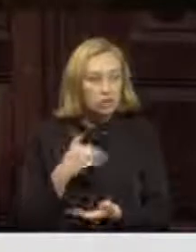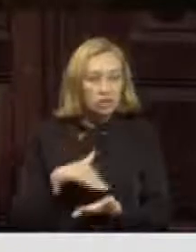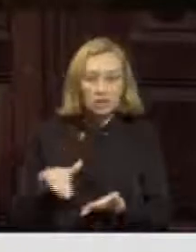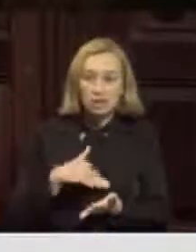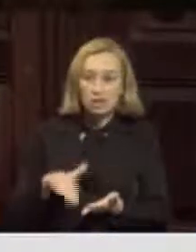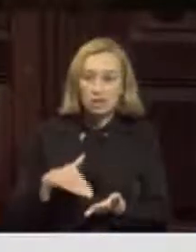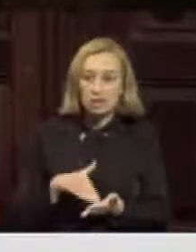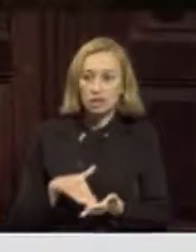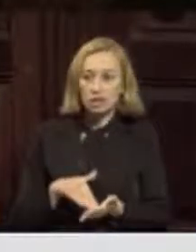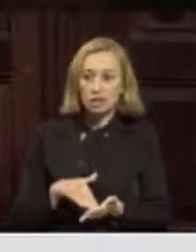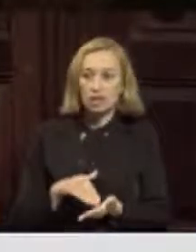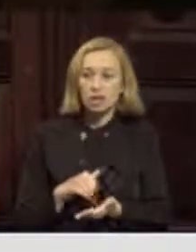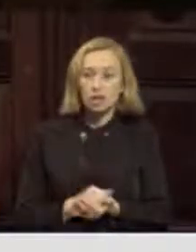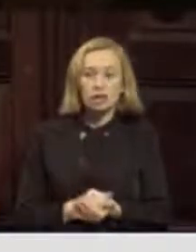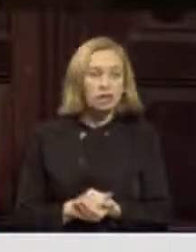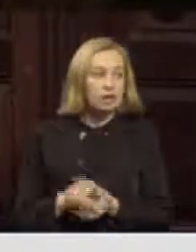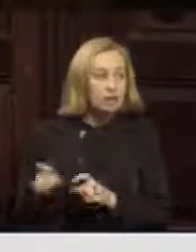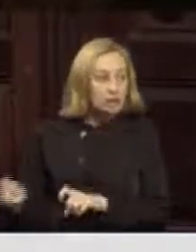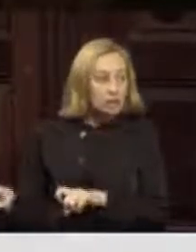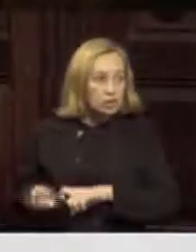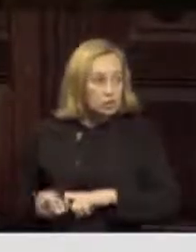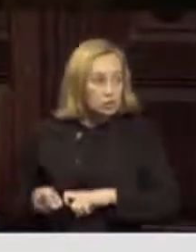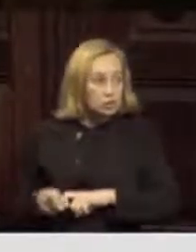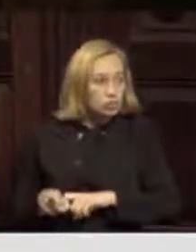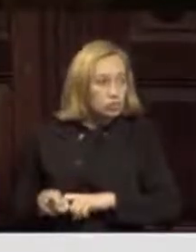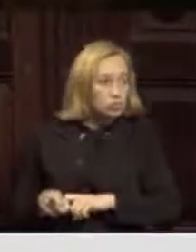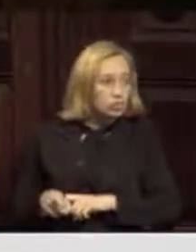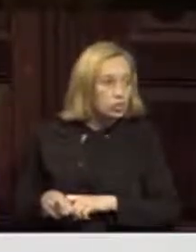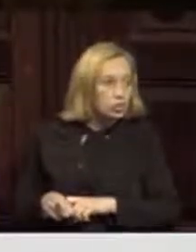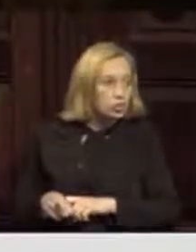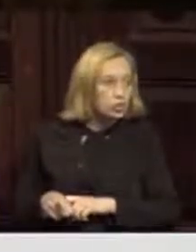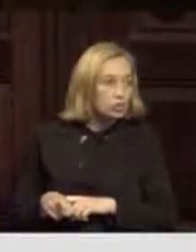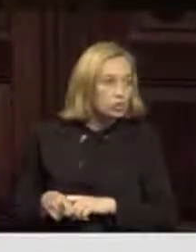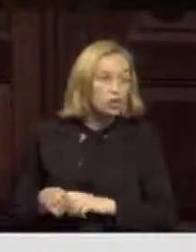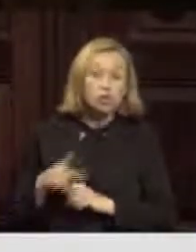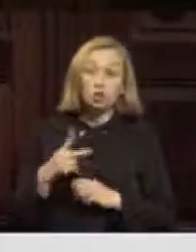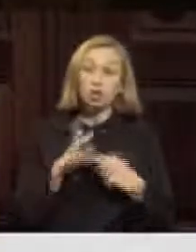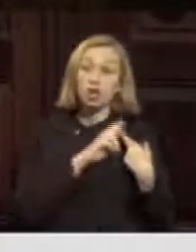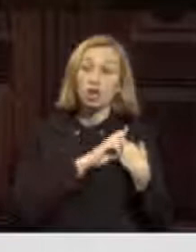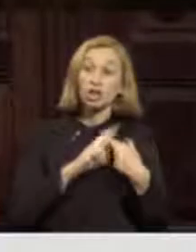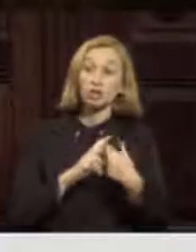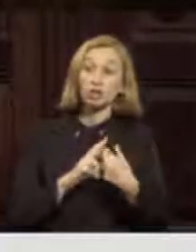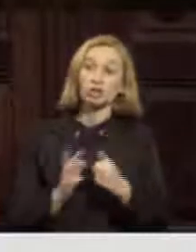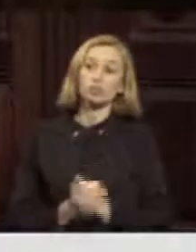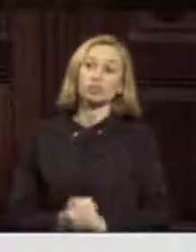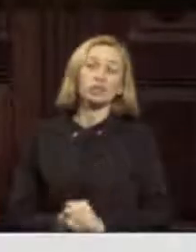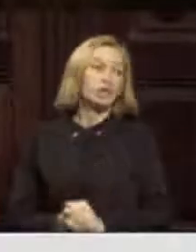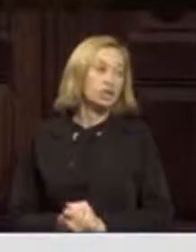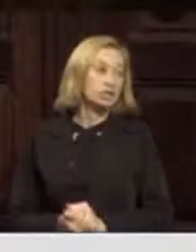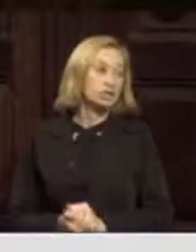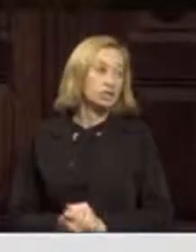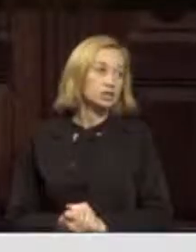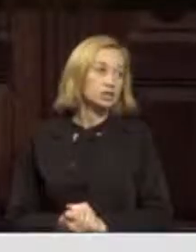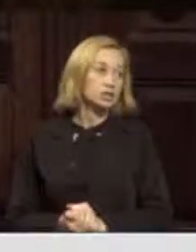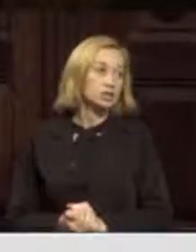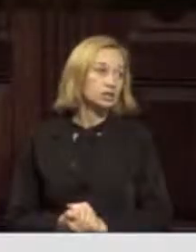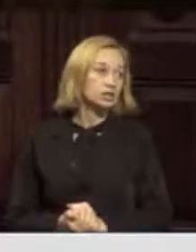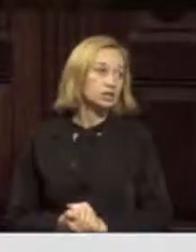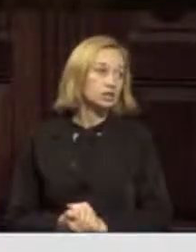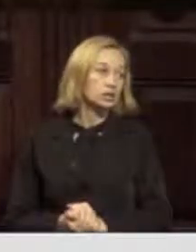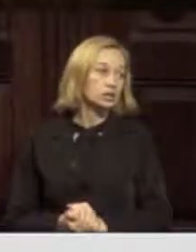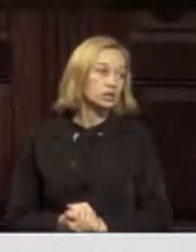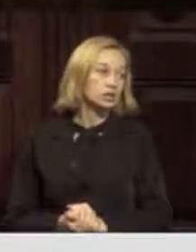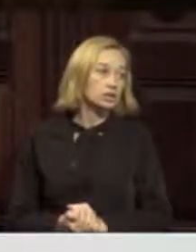Agricultura que tem a Emater sobre a sua responsabilidade, que não estabelece com